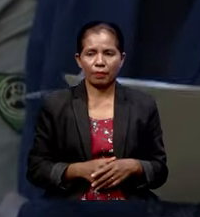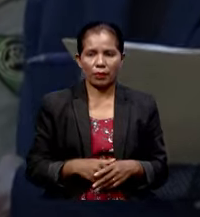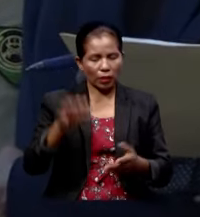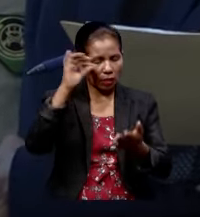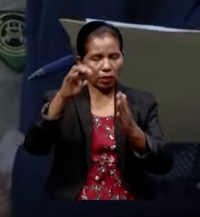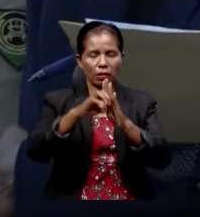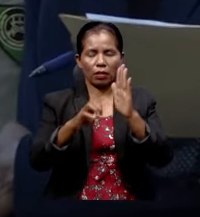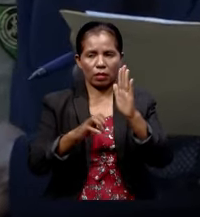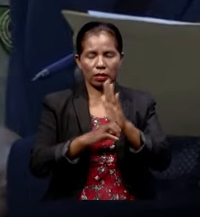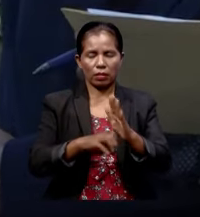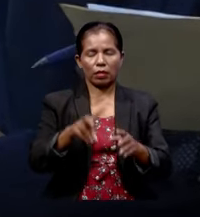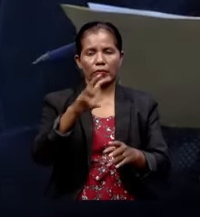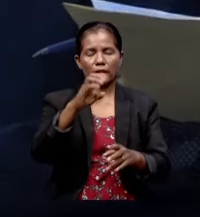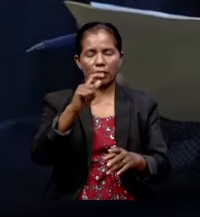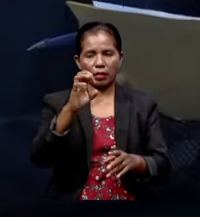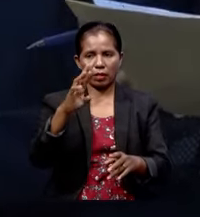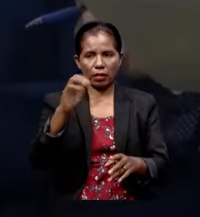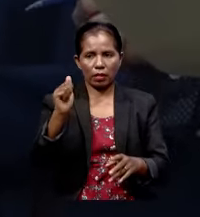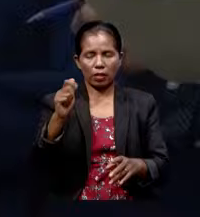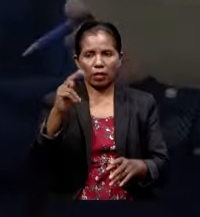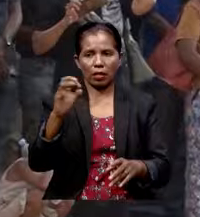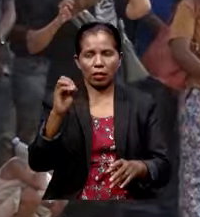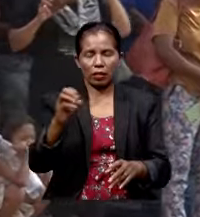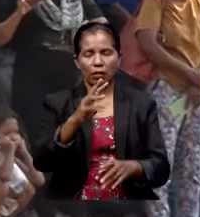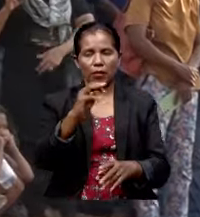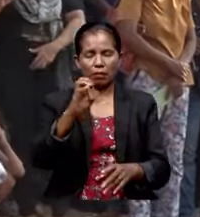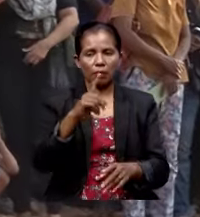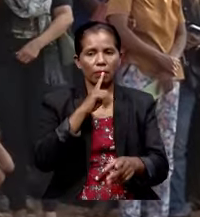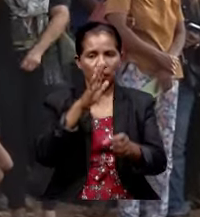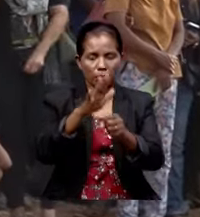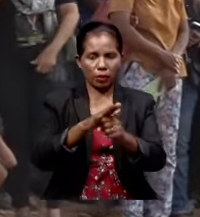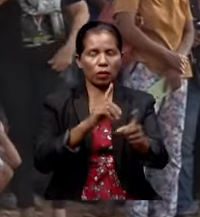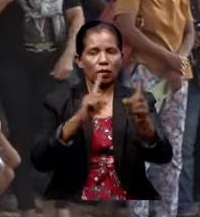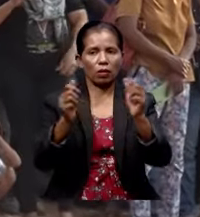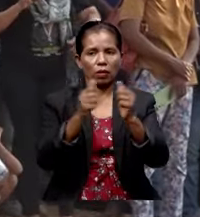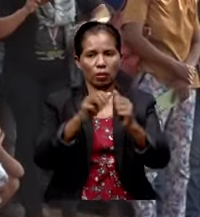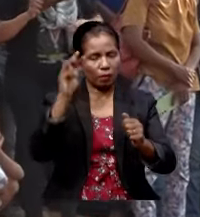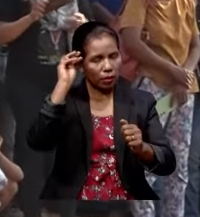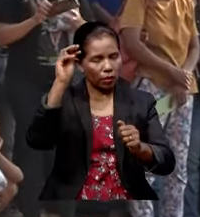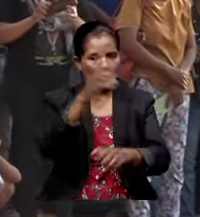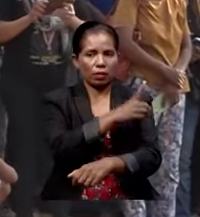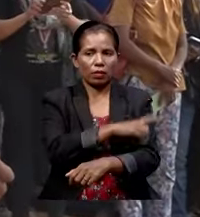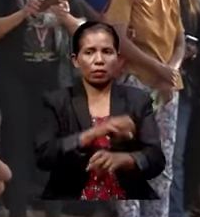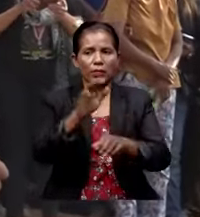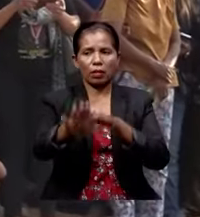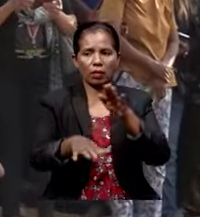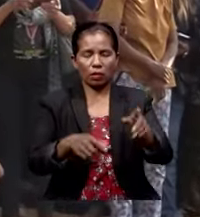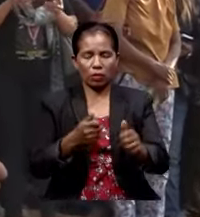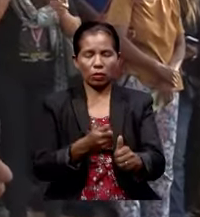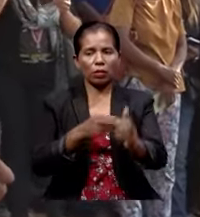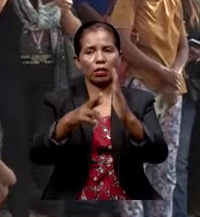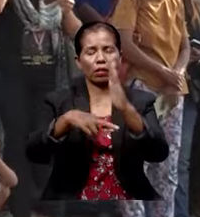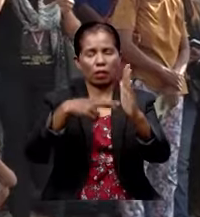de Estado do Assunto Veterano César da Silva Mairac promete se coalir ao Ministro de Defesa no nebele lao tuir regras